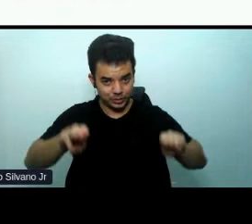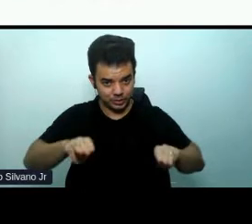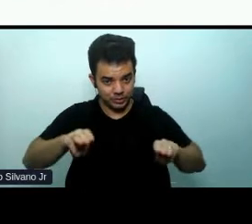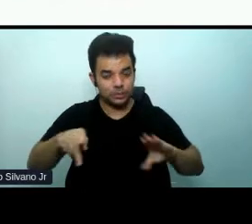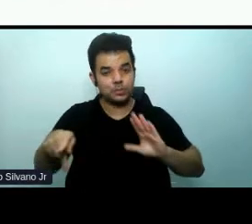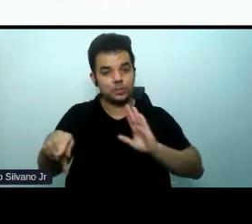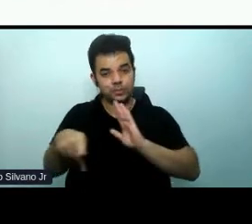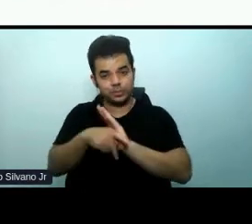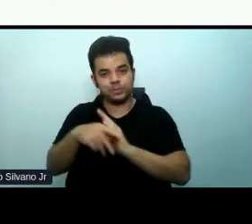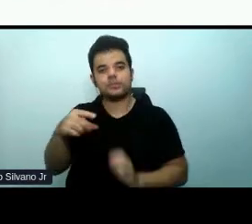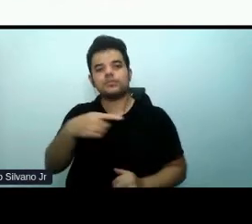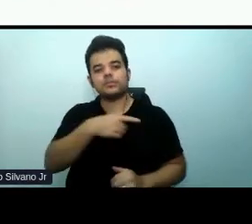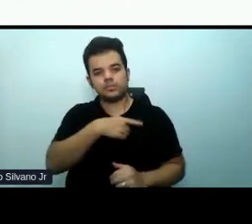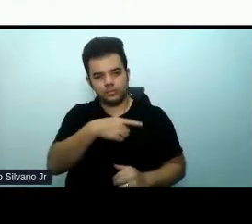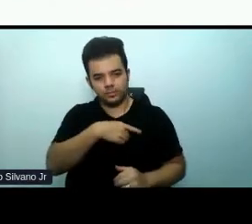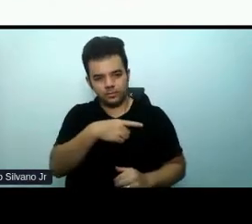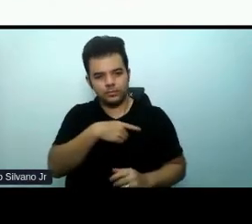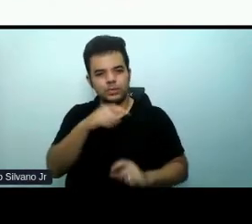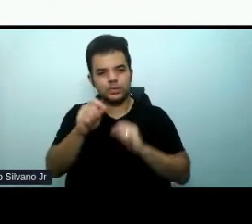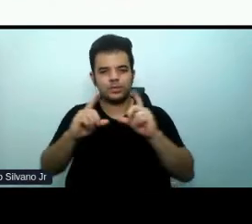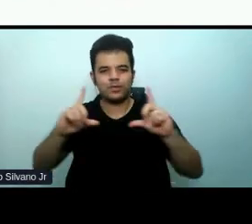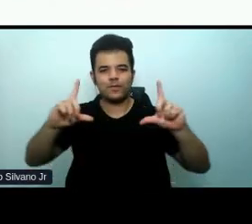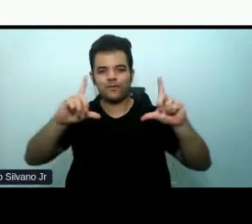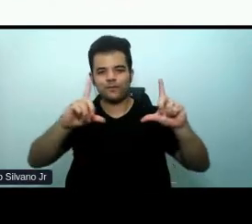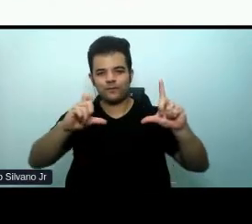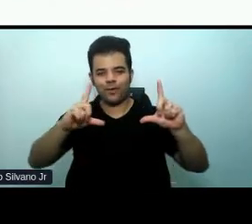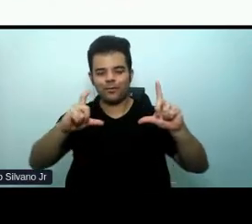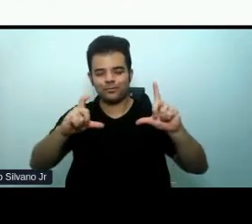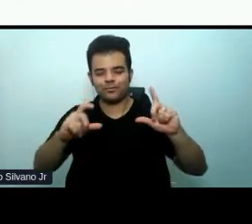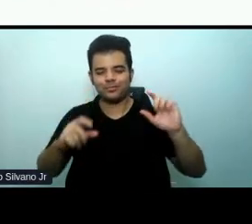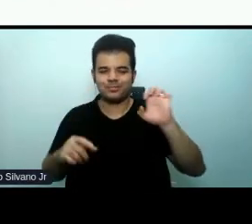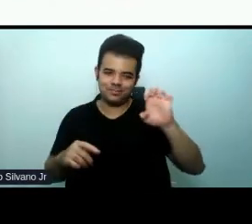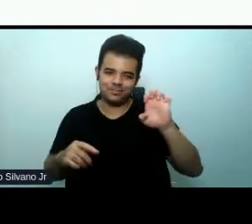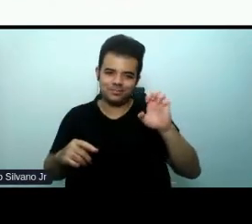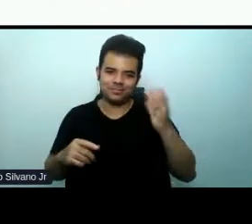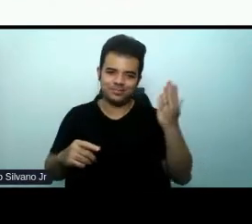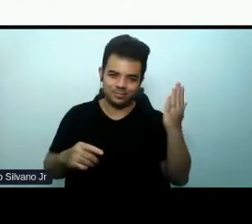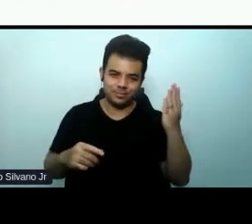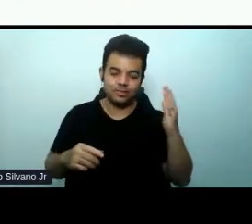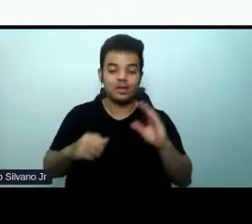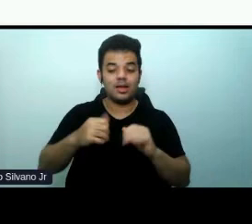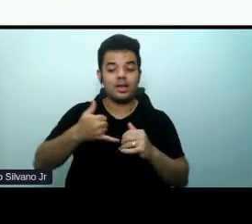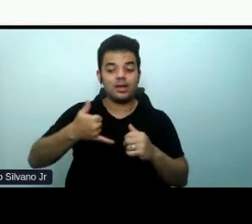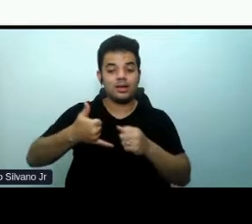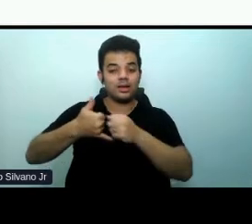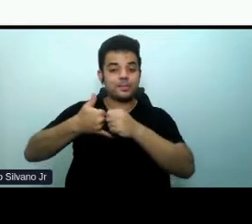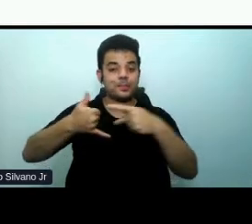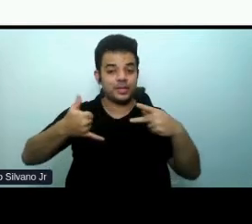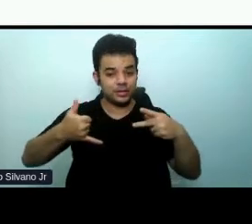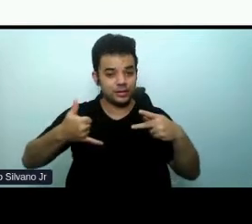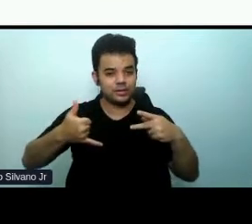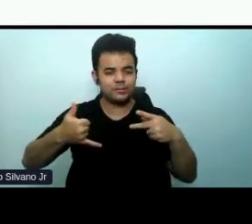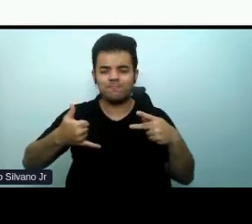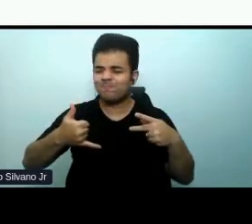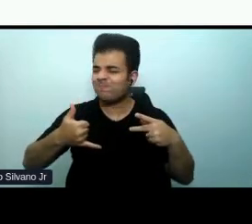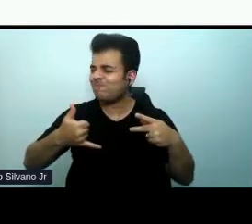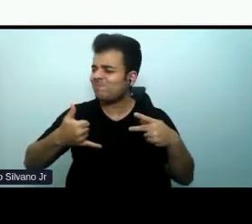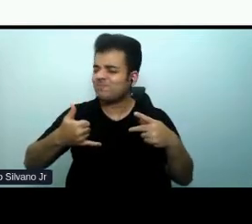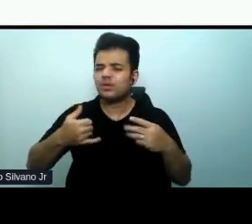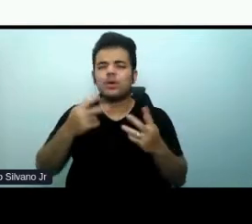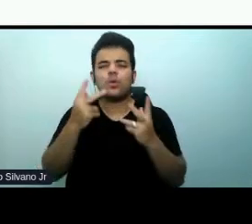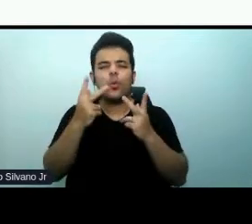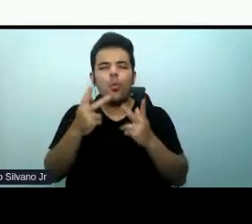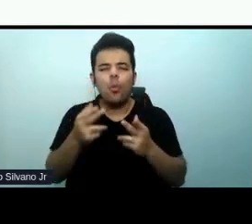você tem essa foto da esquerda, é um aplicativo tipo